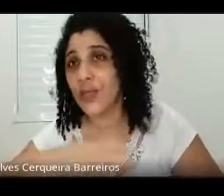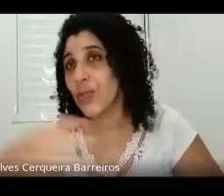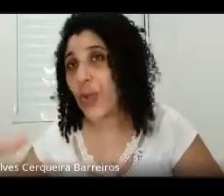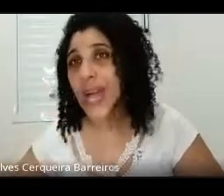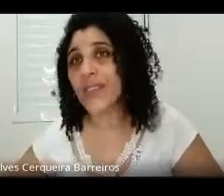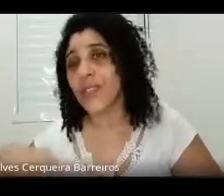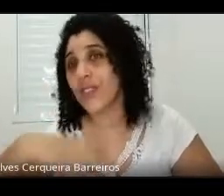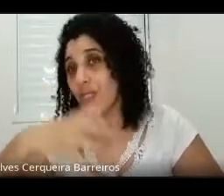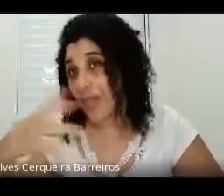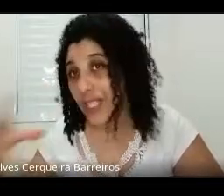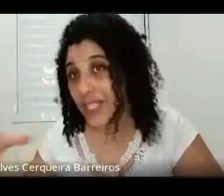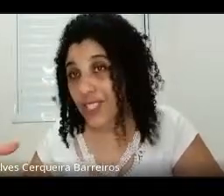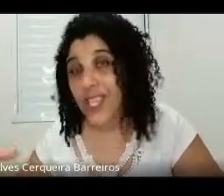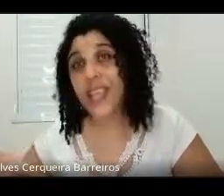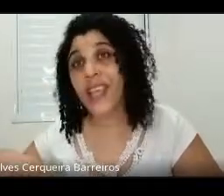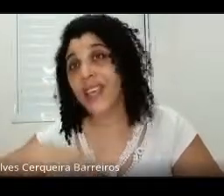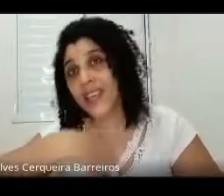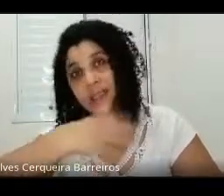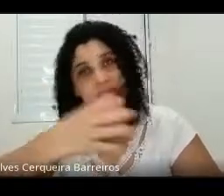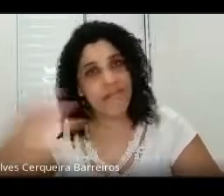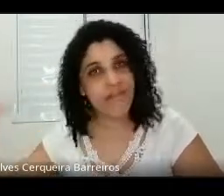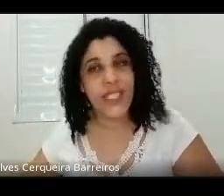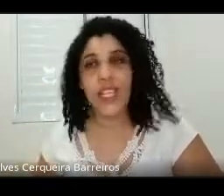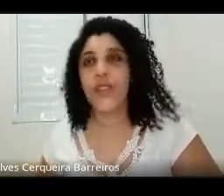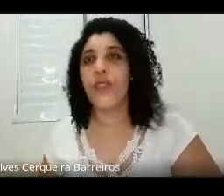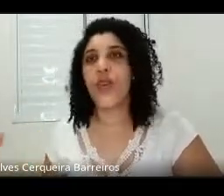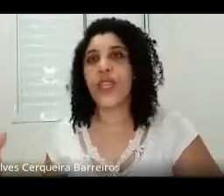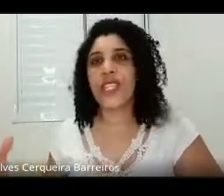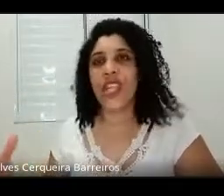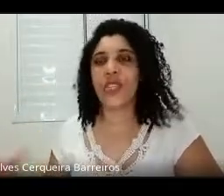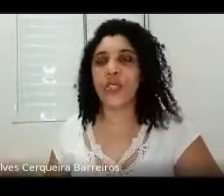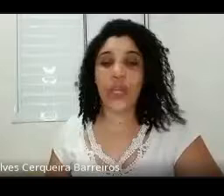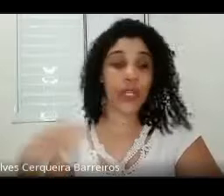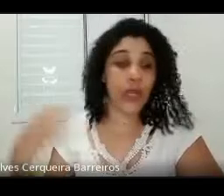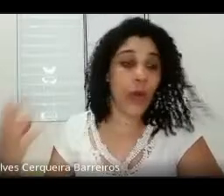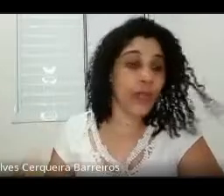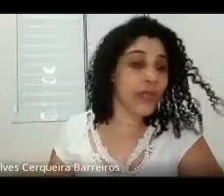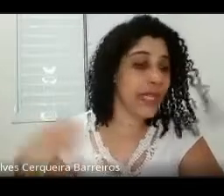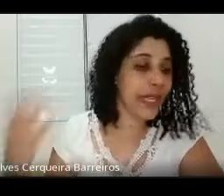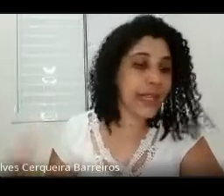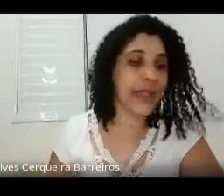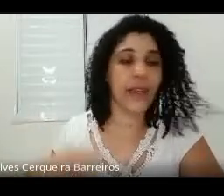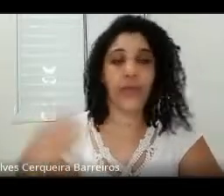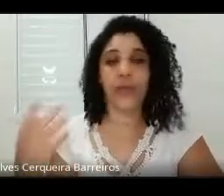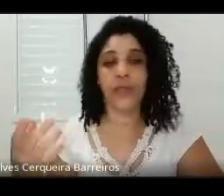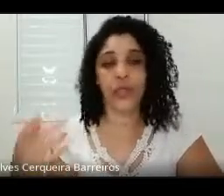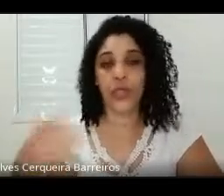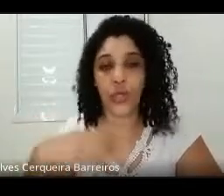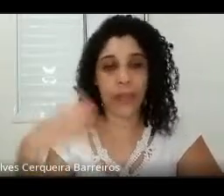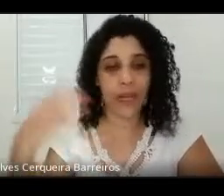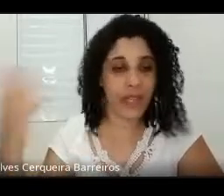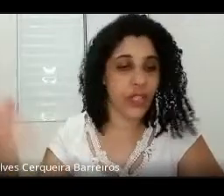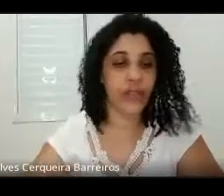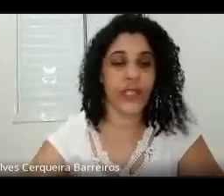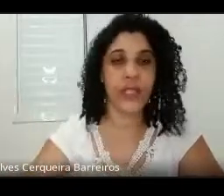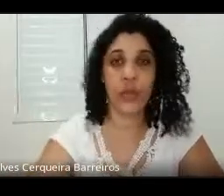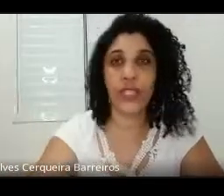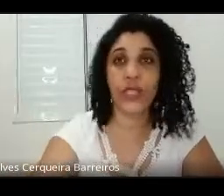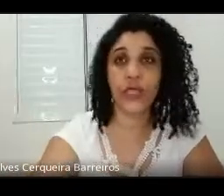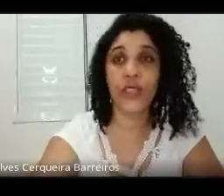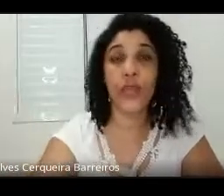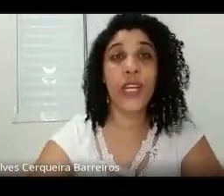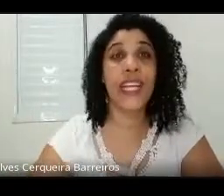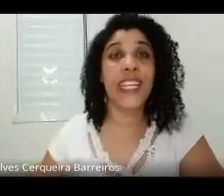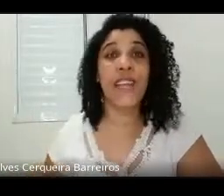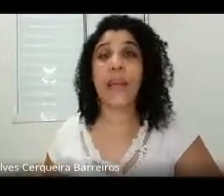entre seus usuários, entre seus falantes, e ficou desse jeito. Então, igual quando cria, né? Surge uma palavra nova, cria um